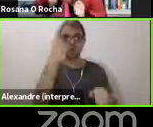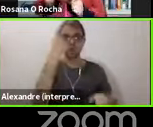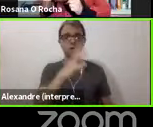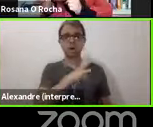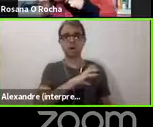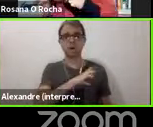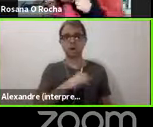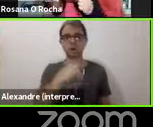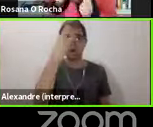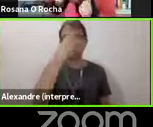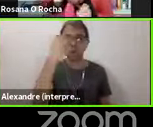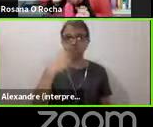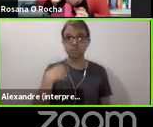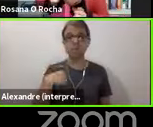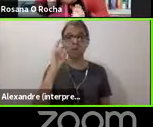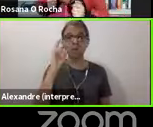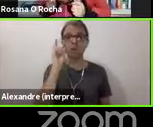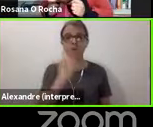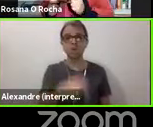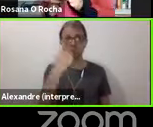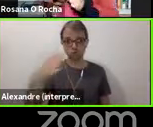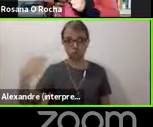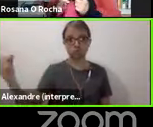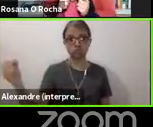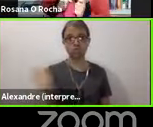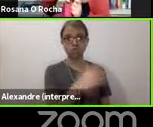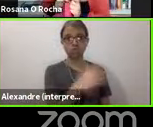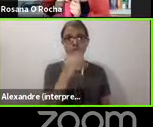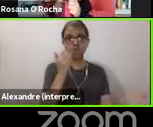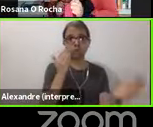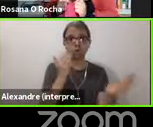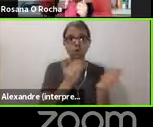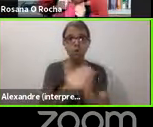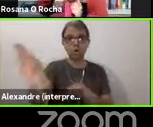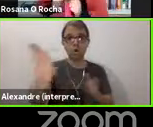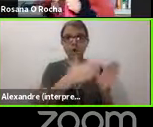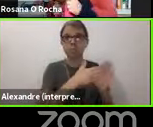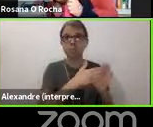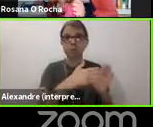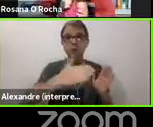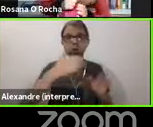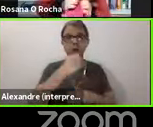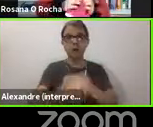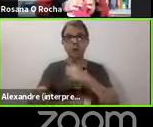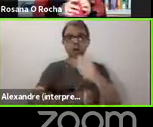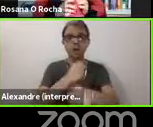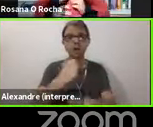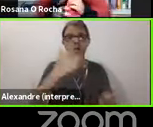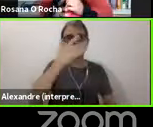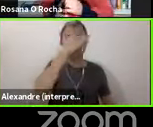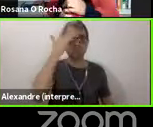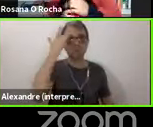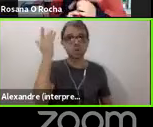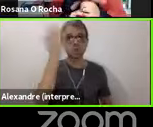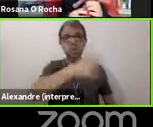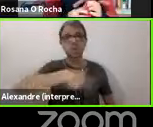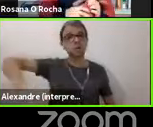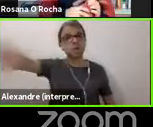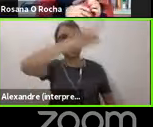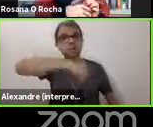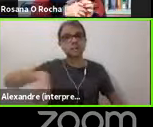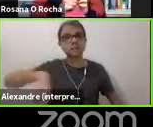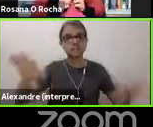Eu vejo um novo começo de era, de gente fina, elegante, sincera,